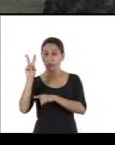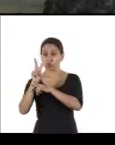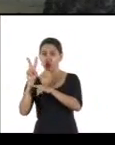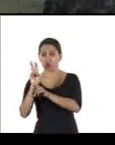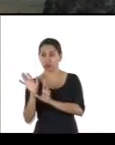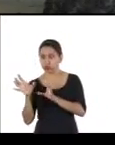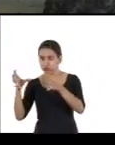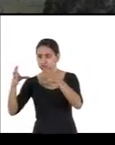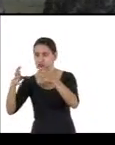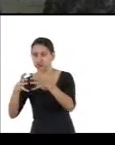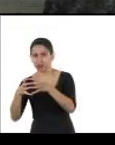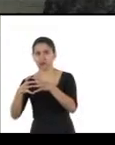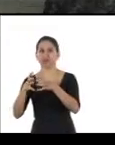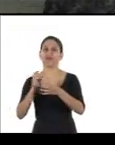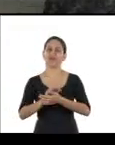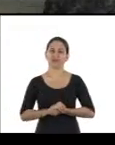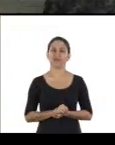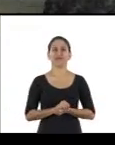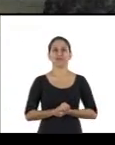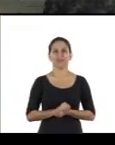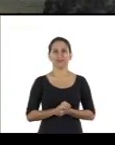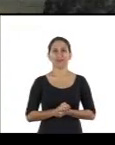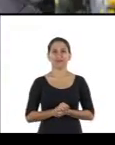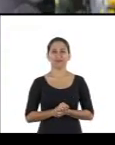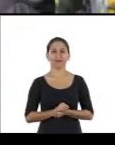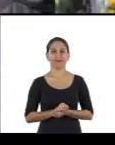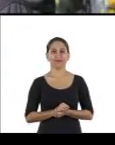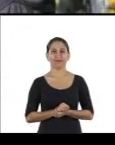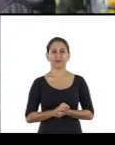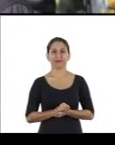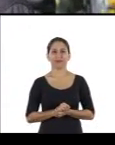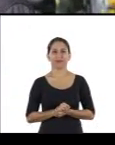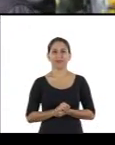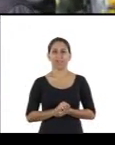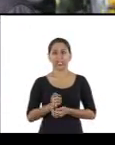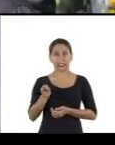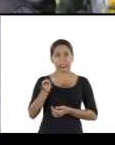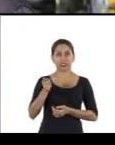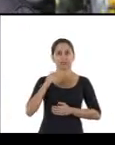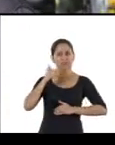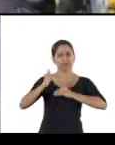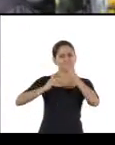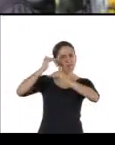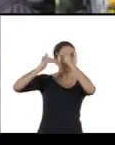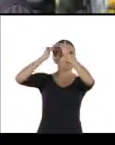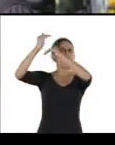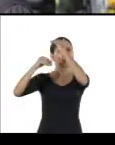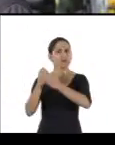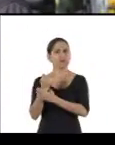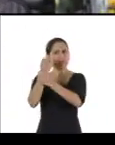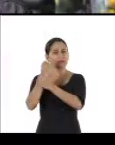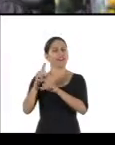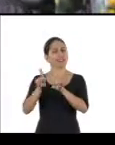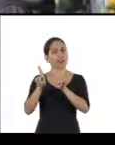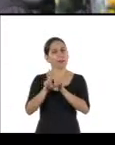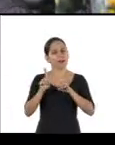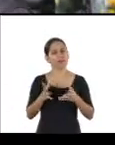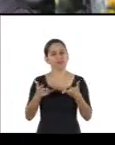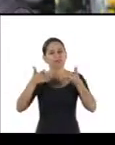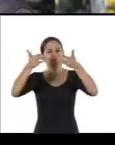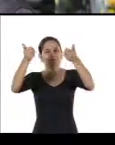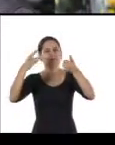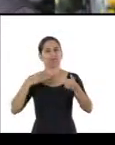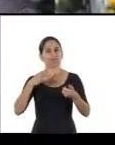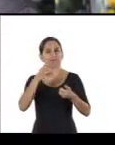proteção coletiva ajuda a proteger toda a equipe de uma vez só. Isso aumenta a segurança no ambiente de trabalho e gera melhorias na saúde e